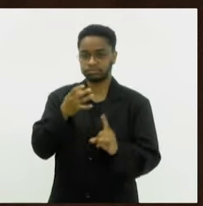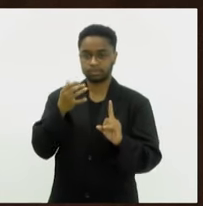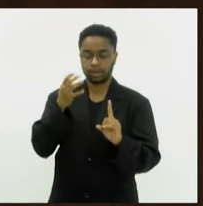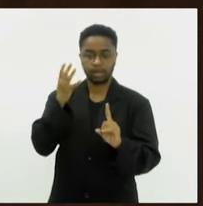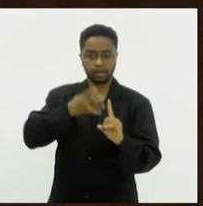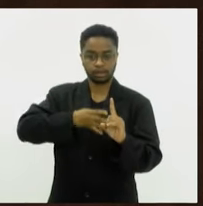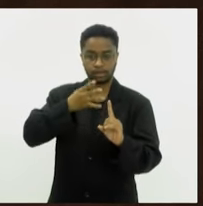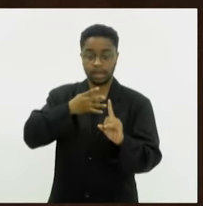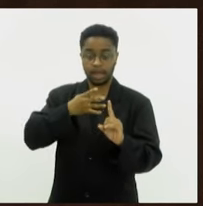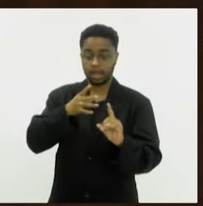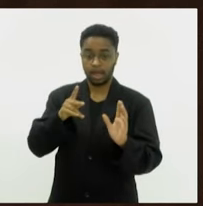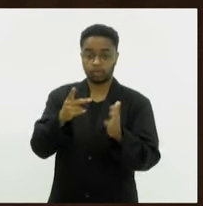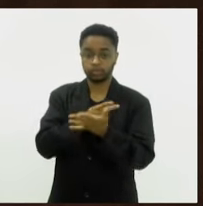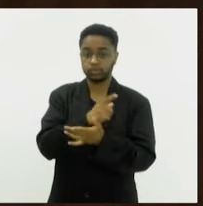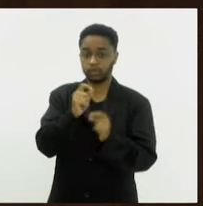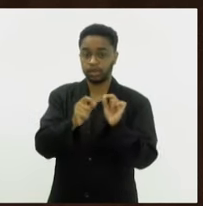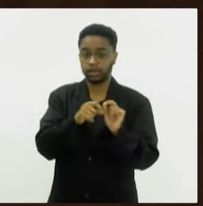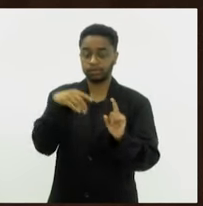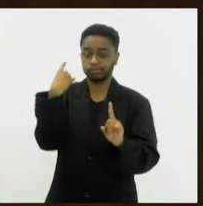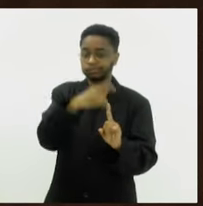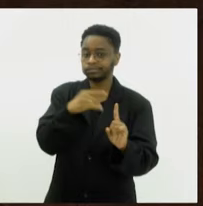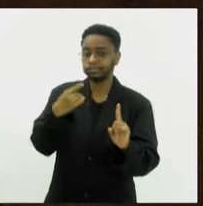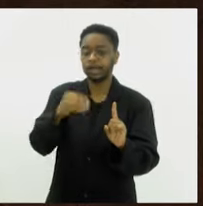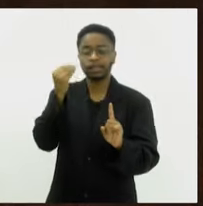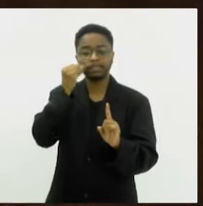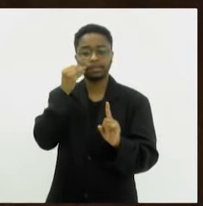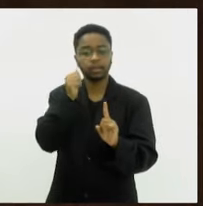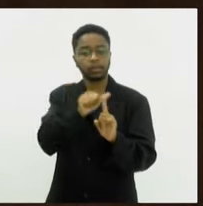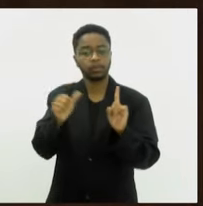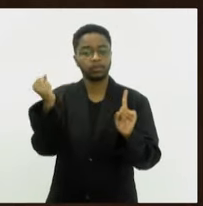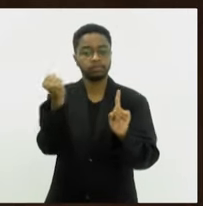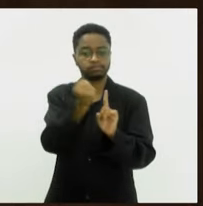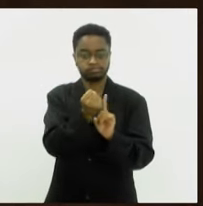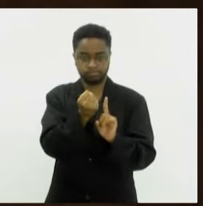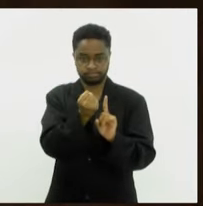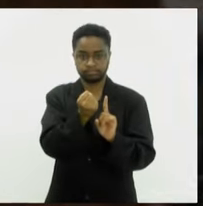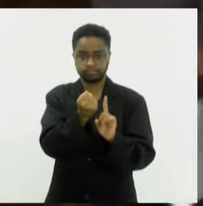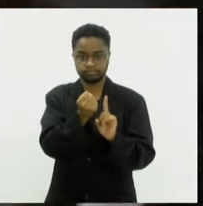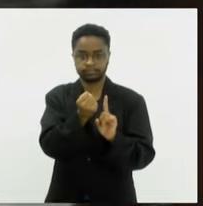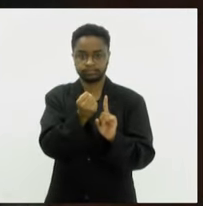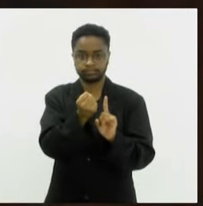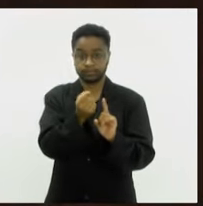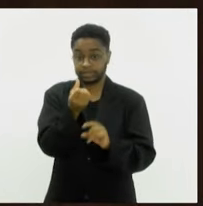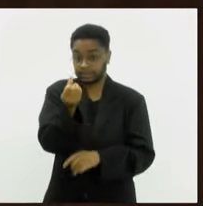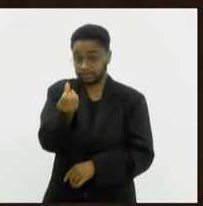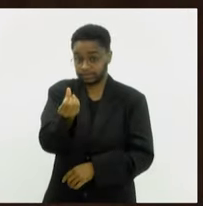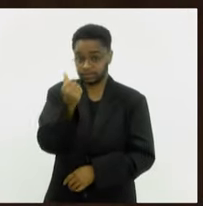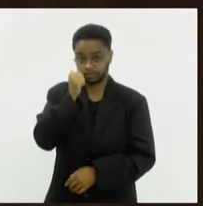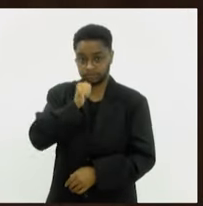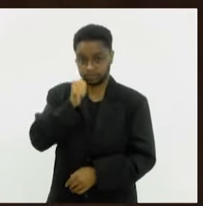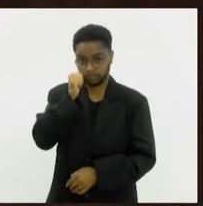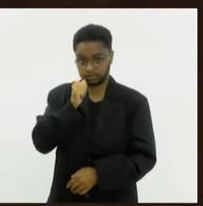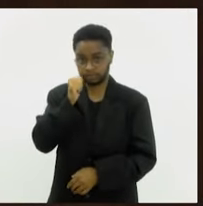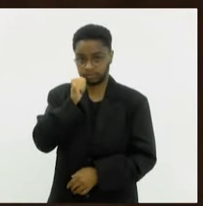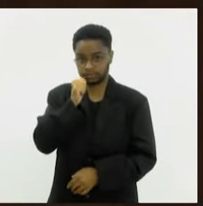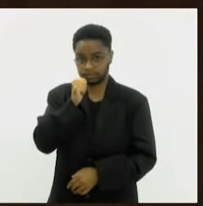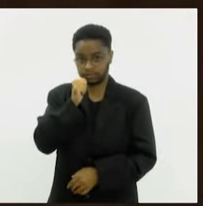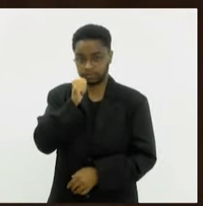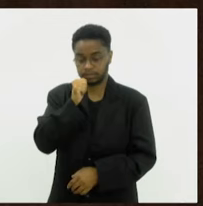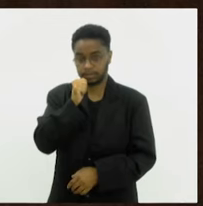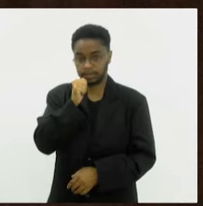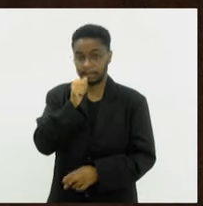foram agredidas com tentativa de feminicídio, né? 6 mulheres, pela mesma